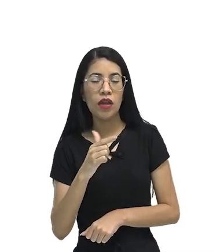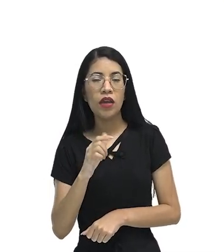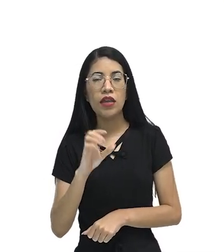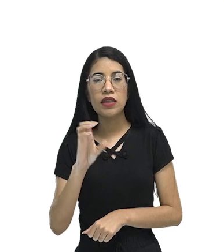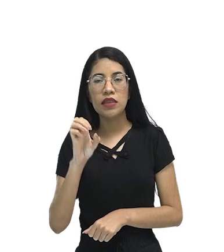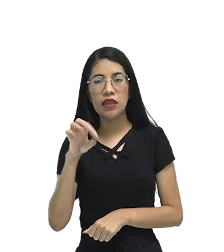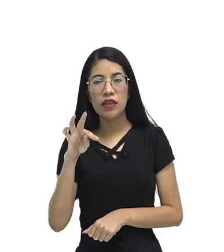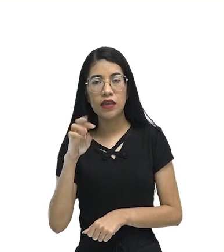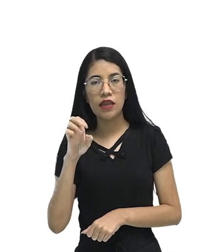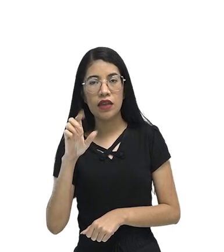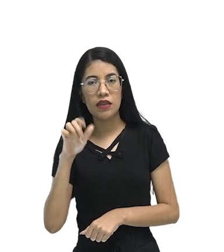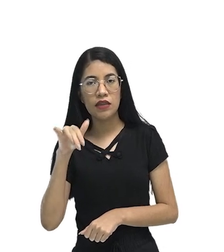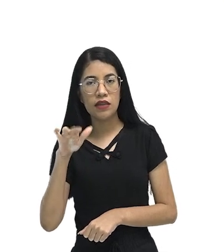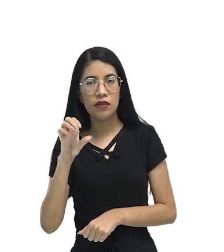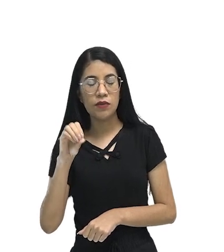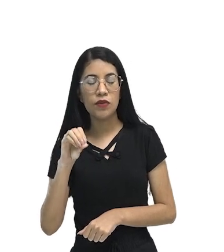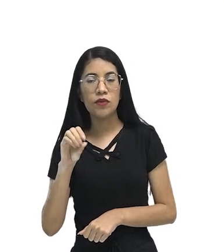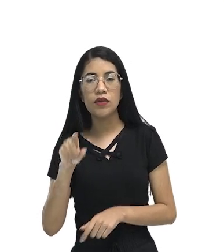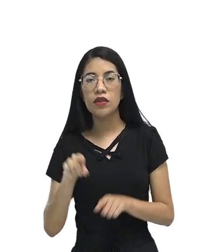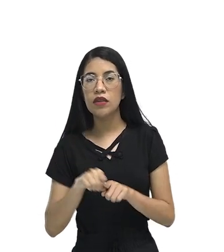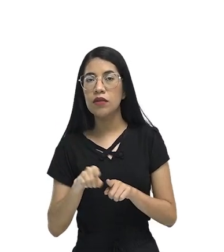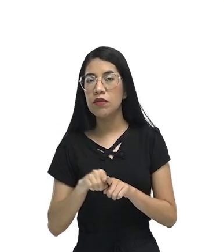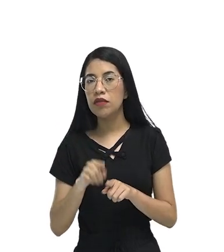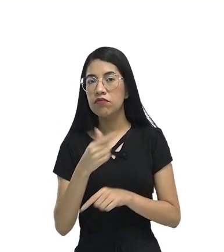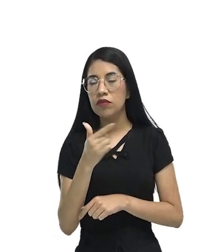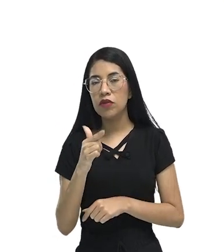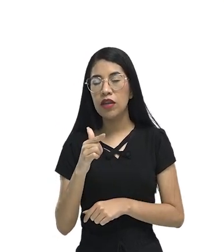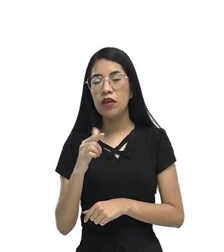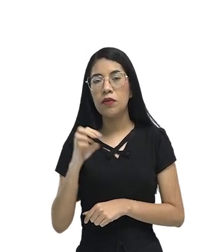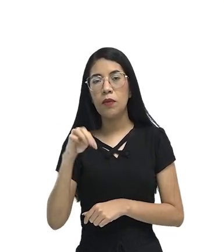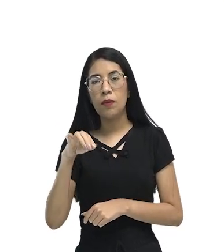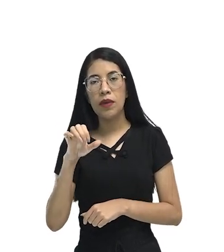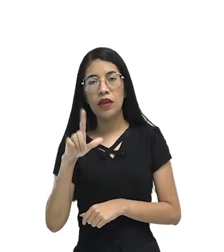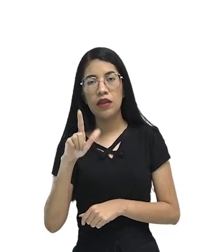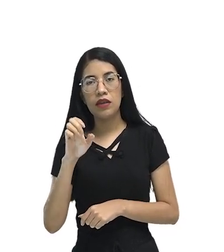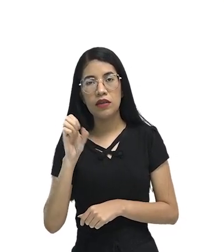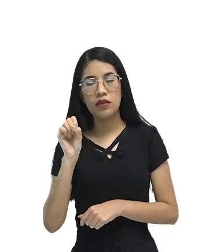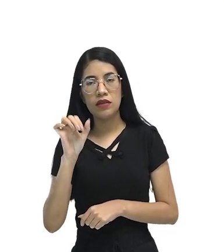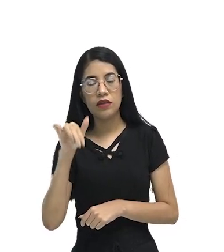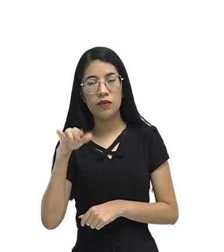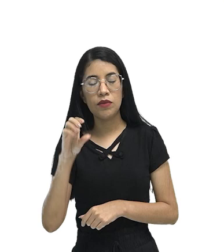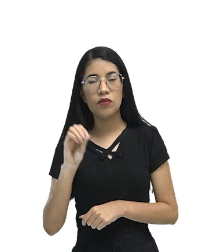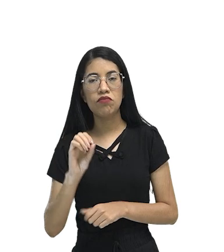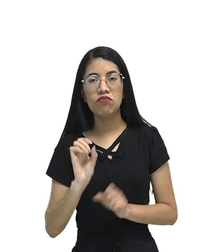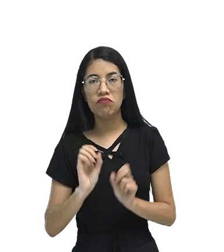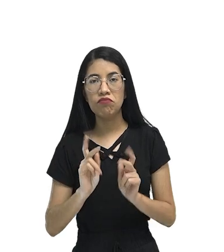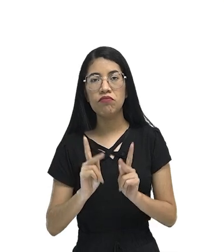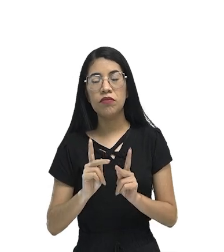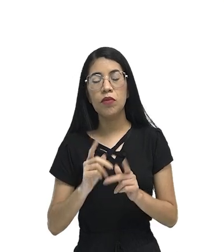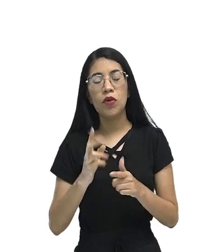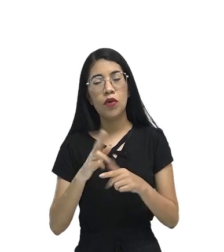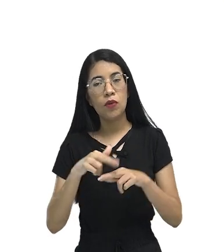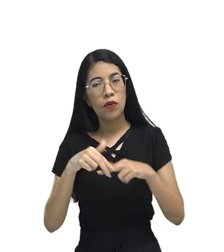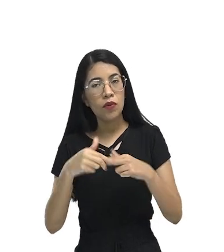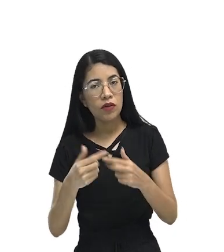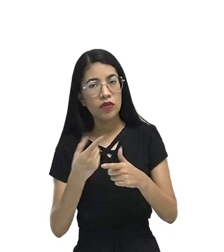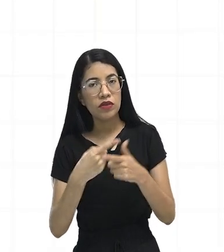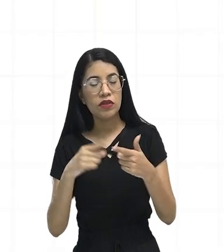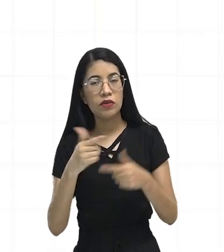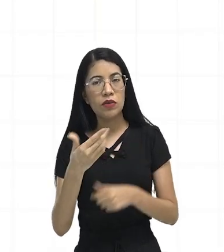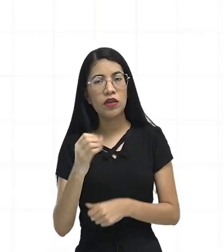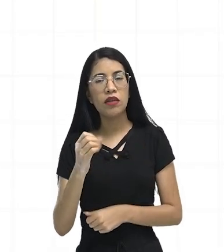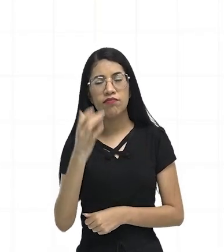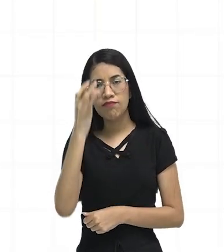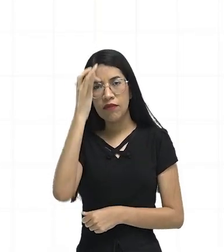centésimo e nem milésimo. Então, por isso que a divisão é por 10. Tranquilo demais, né, pessoal? Isso aí é um conteúdo